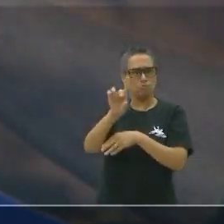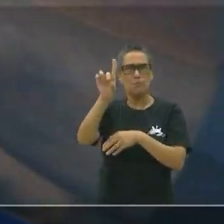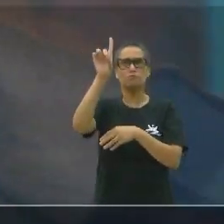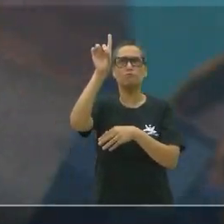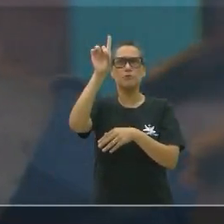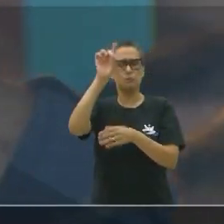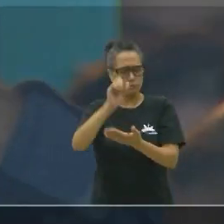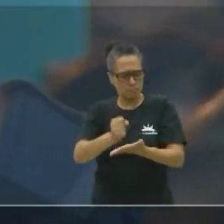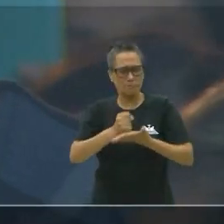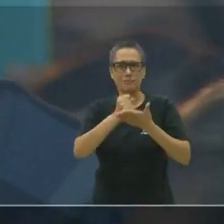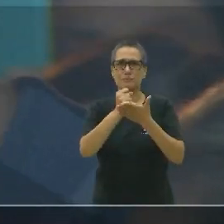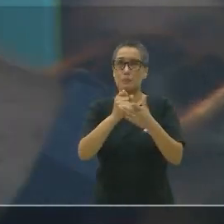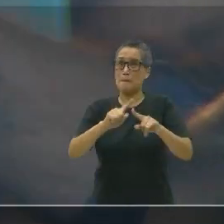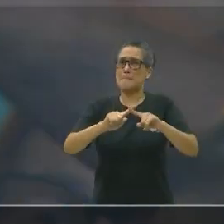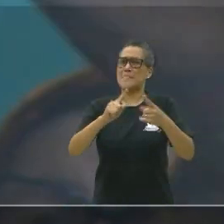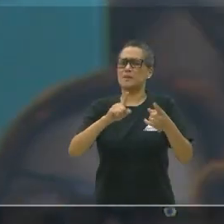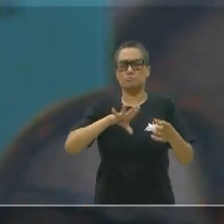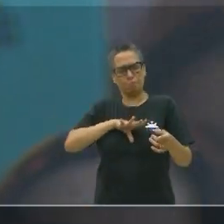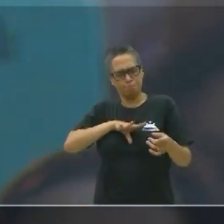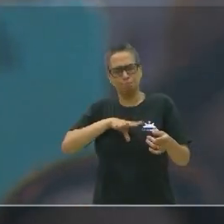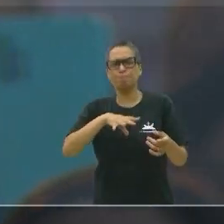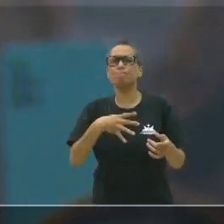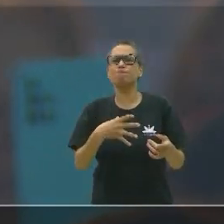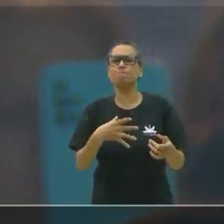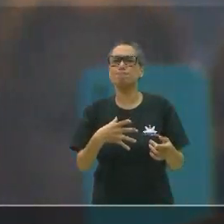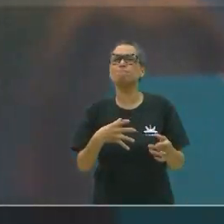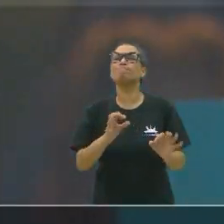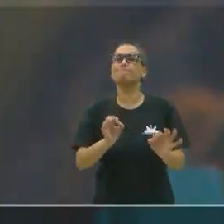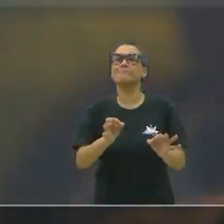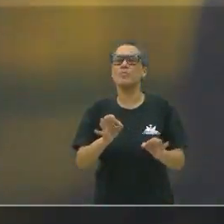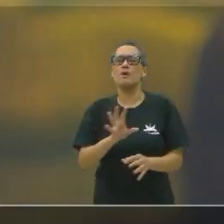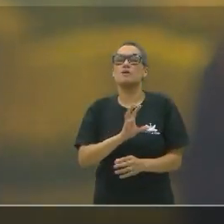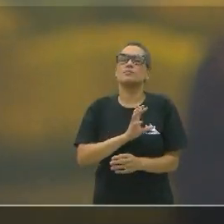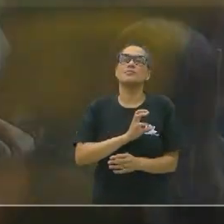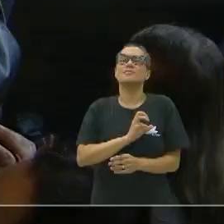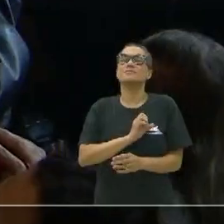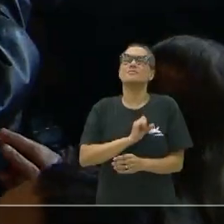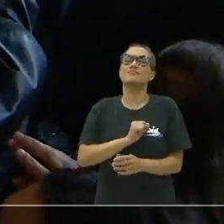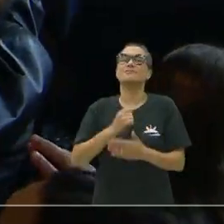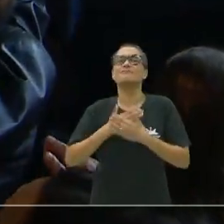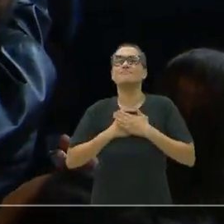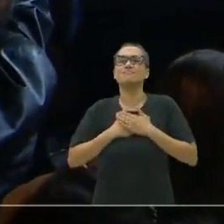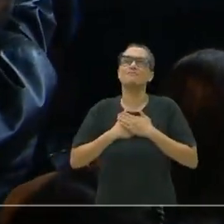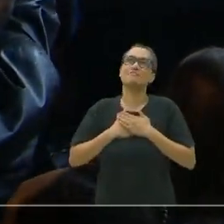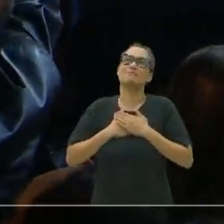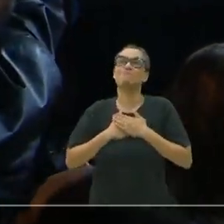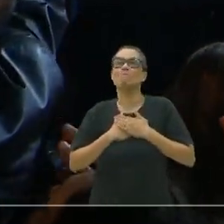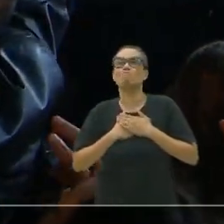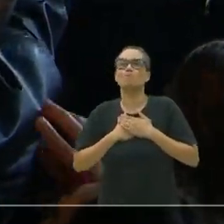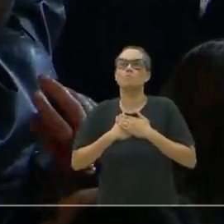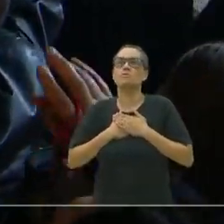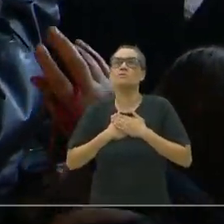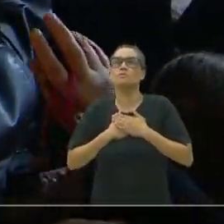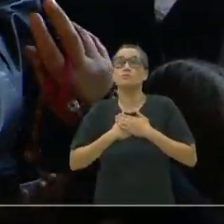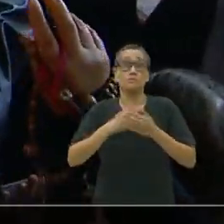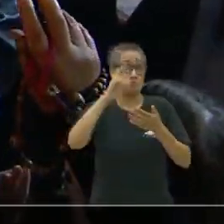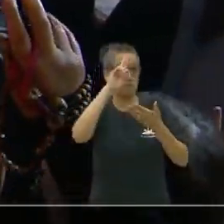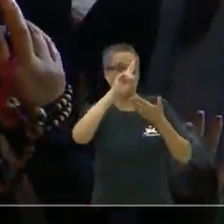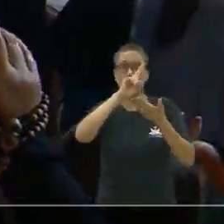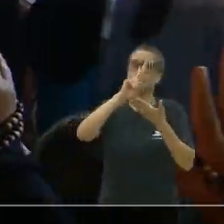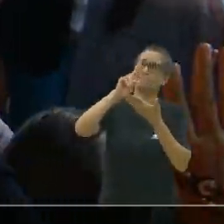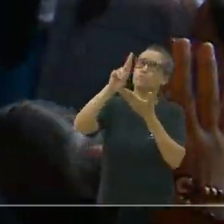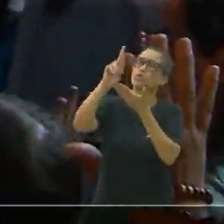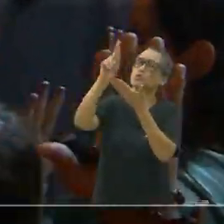Salvador, mas eu me atrevo a te chamar de meu amor. Yeshua, a família